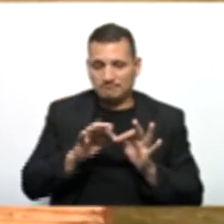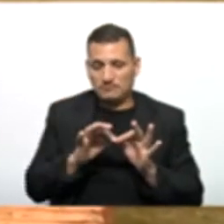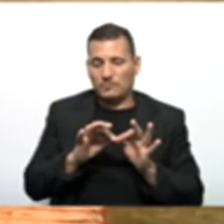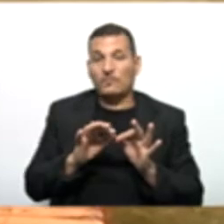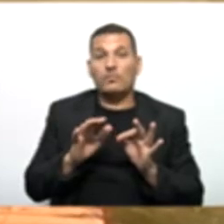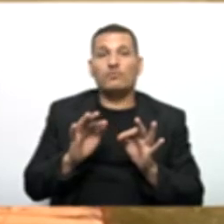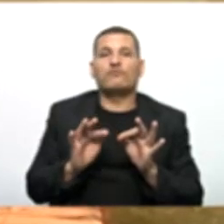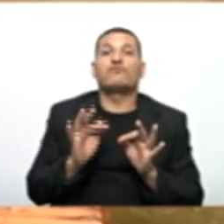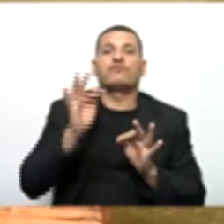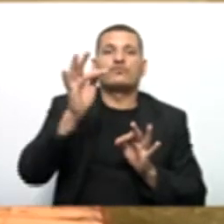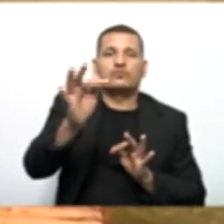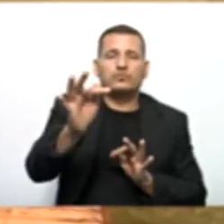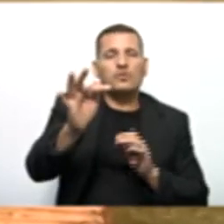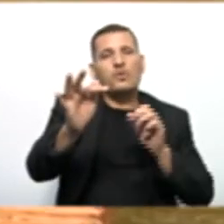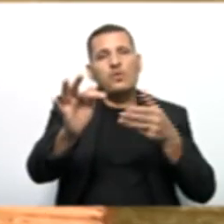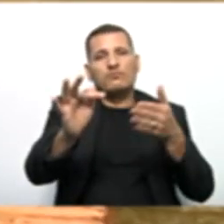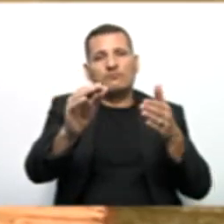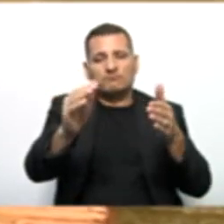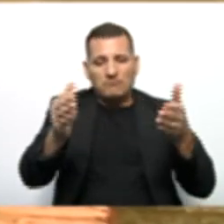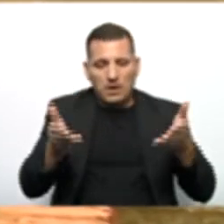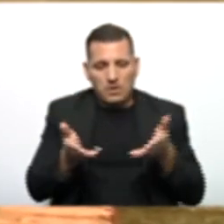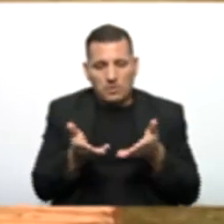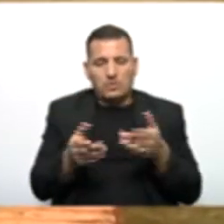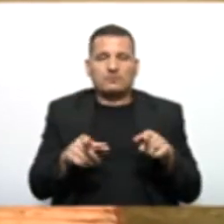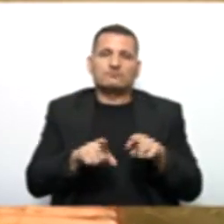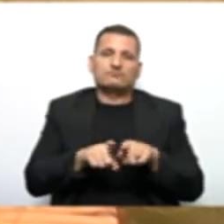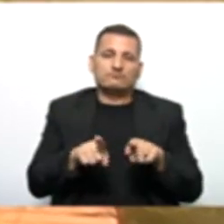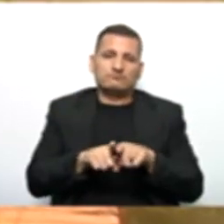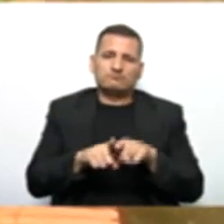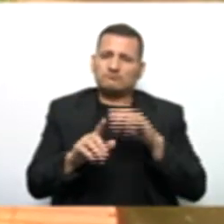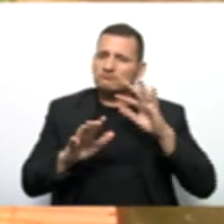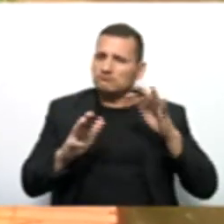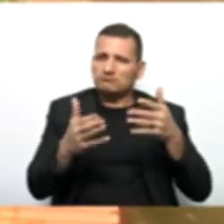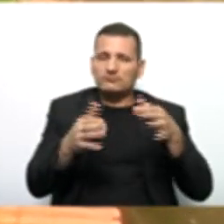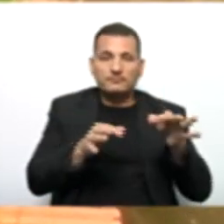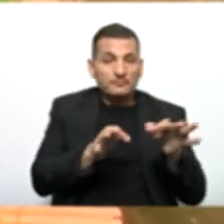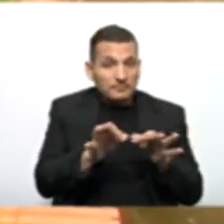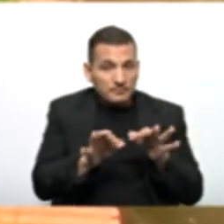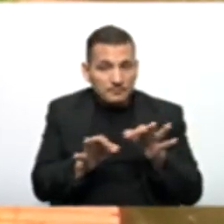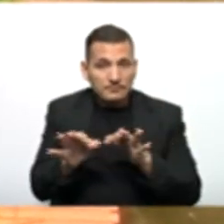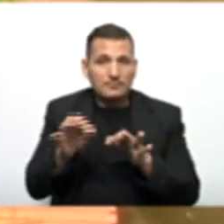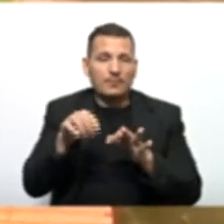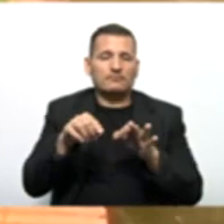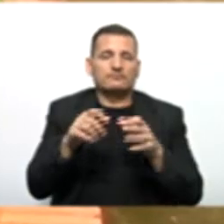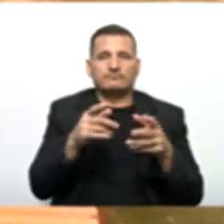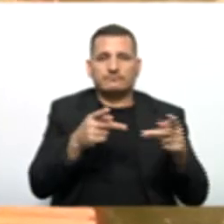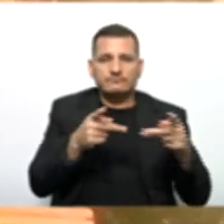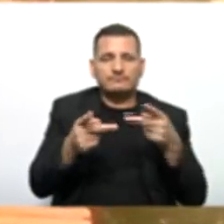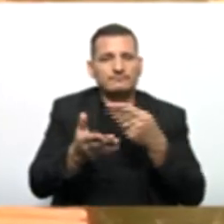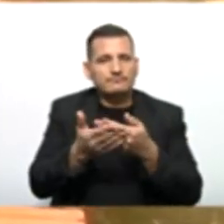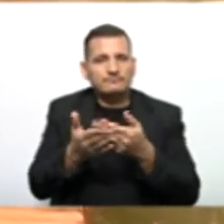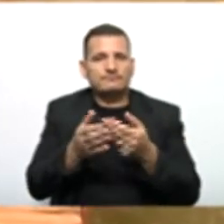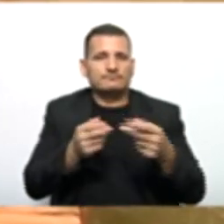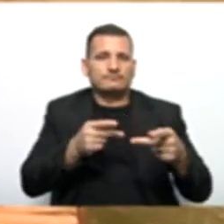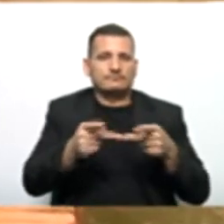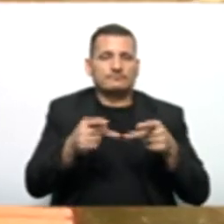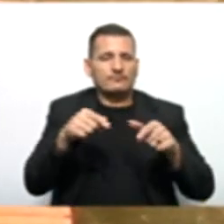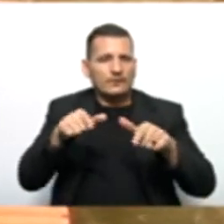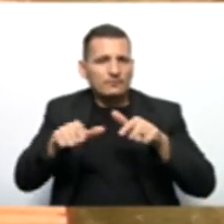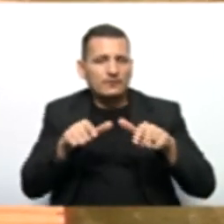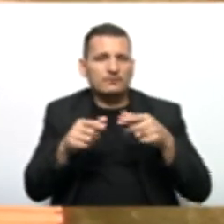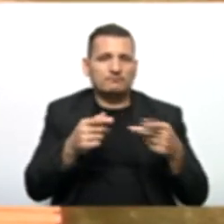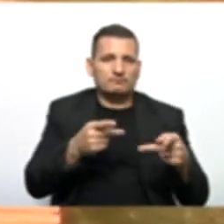para o presente, né? Tudo que a gente planeja é um projeto de estudo, de trabalho, de